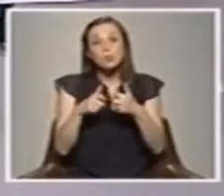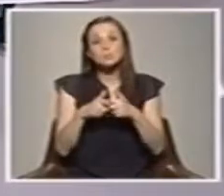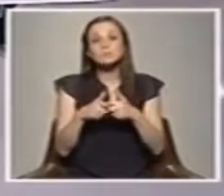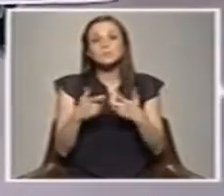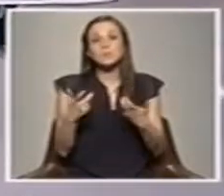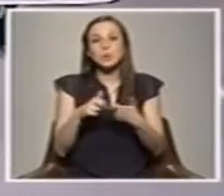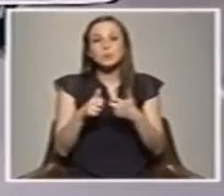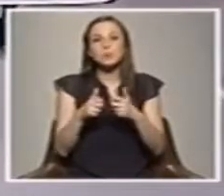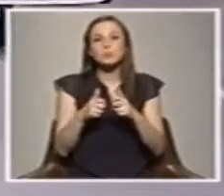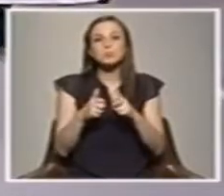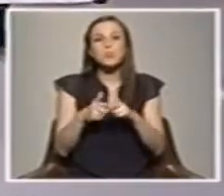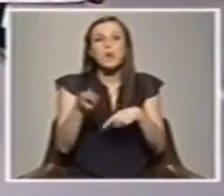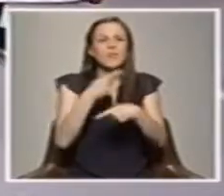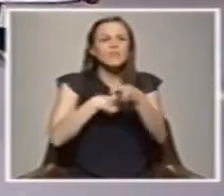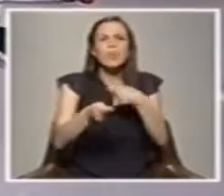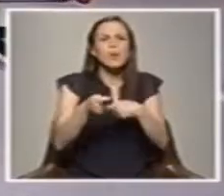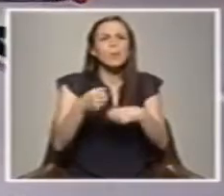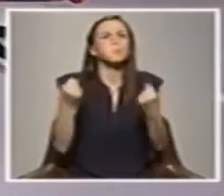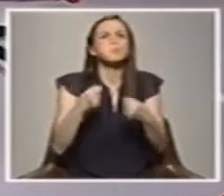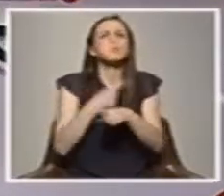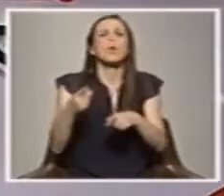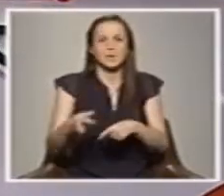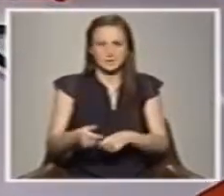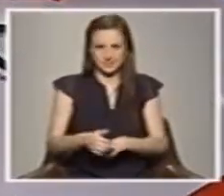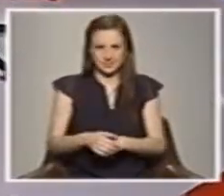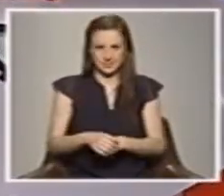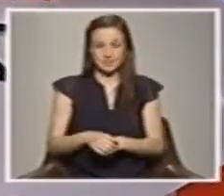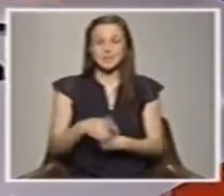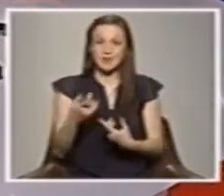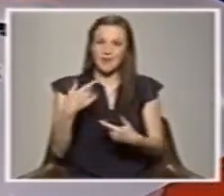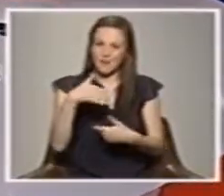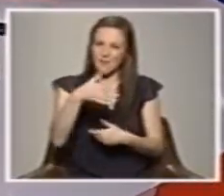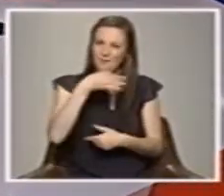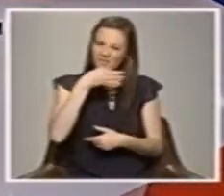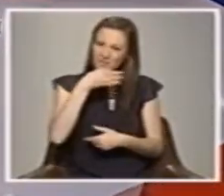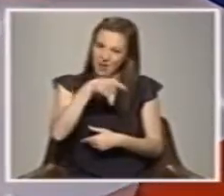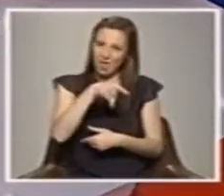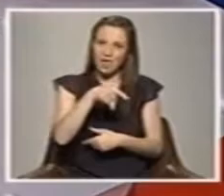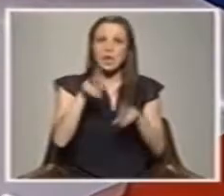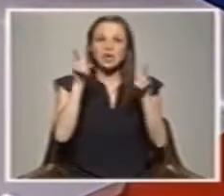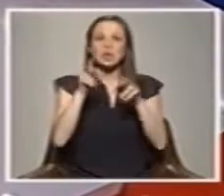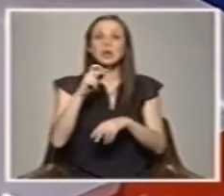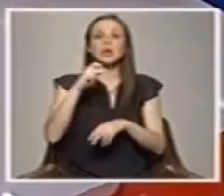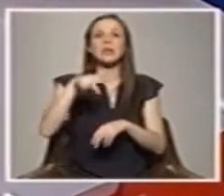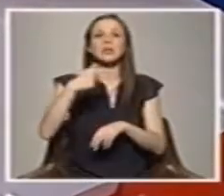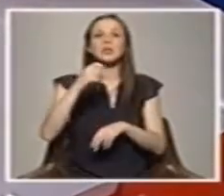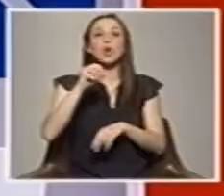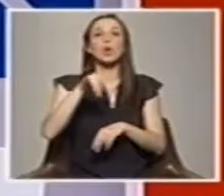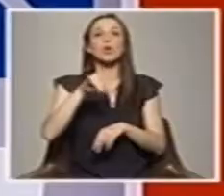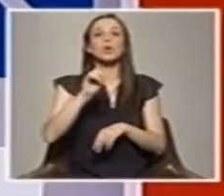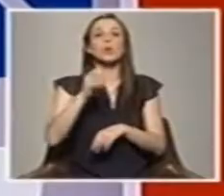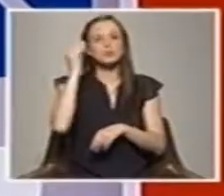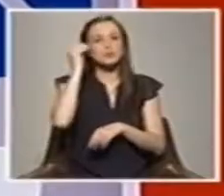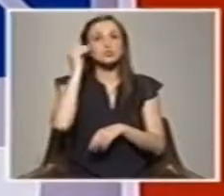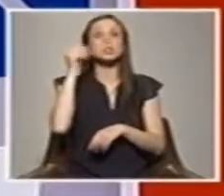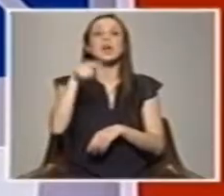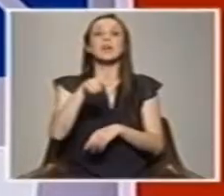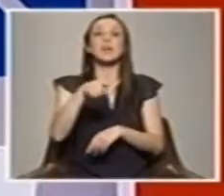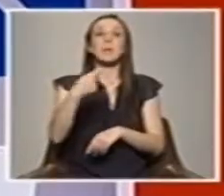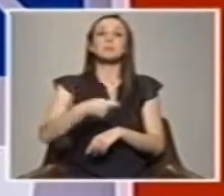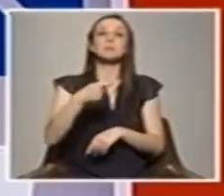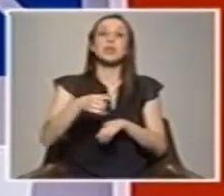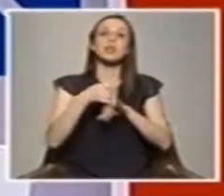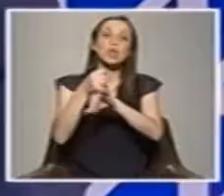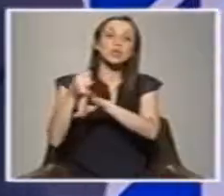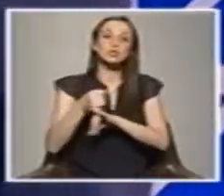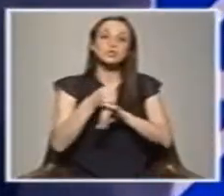não o conseguem colocar no mercado. Exatamente. Já vamos aprofundar esse assunto também. António Sousa Cardoso, bem-vindo. É jurista e é presidente da Associação para a